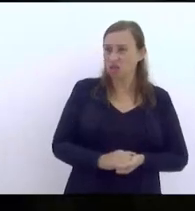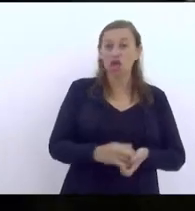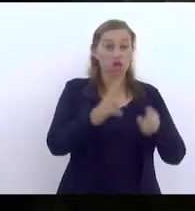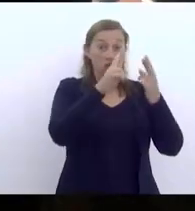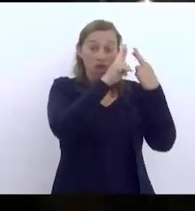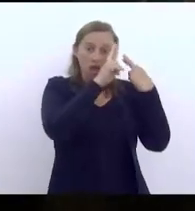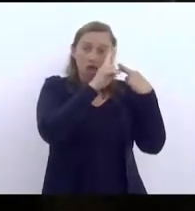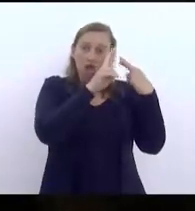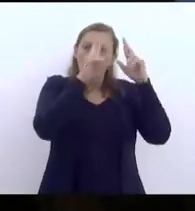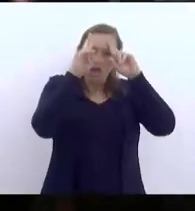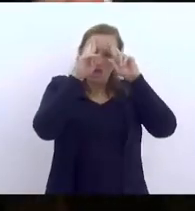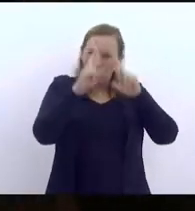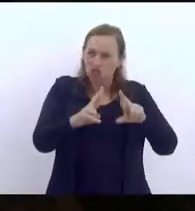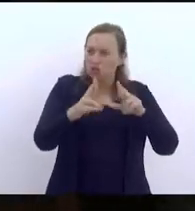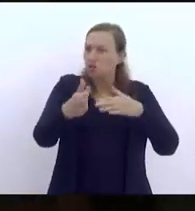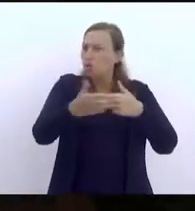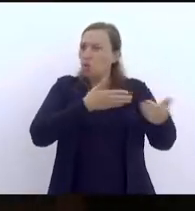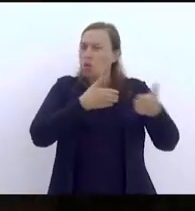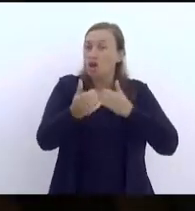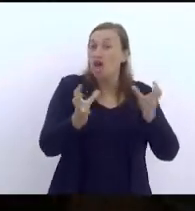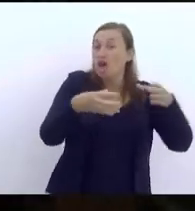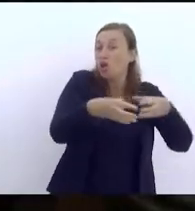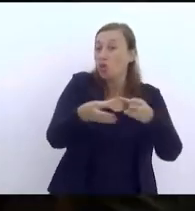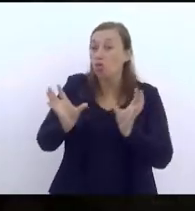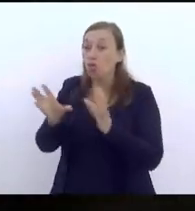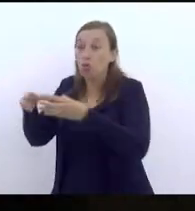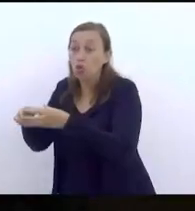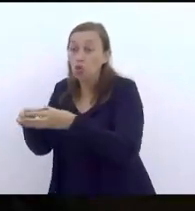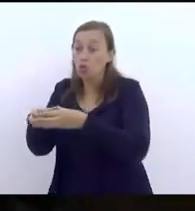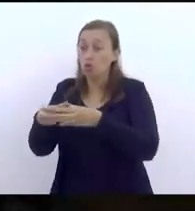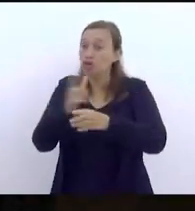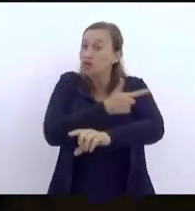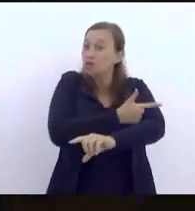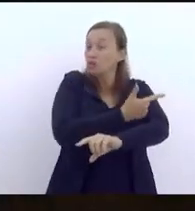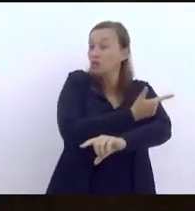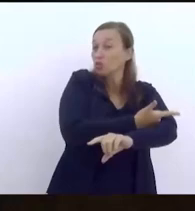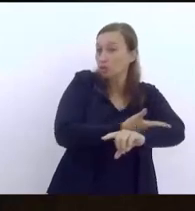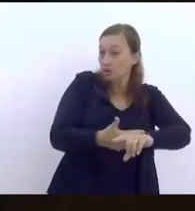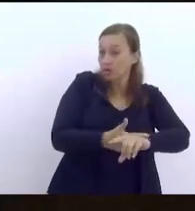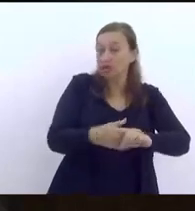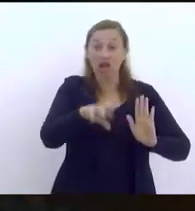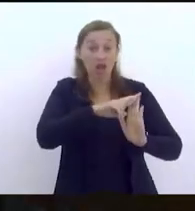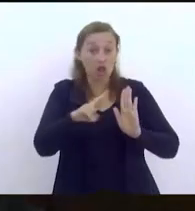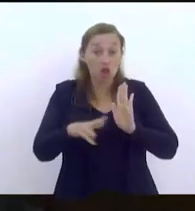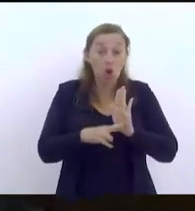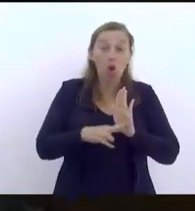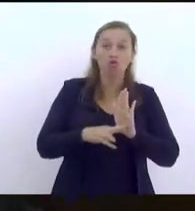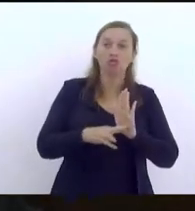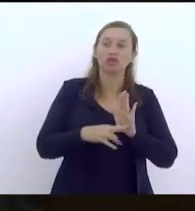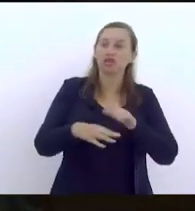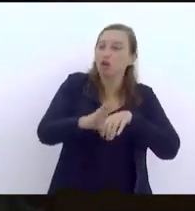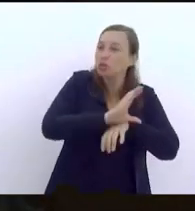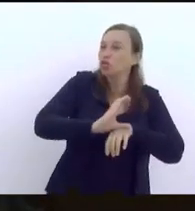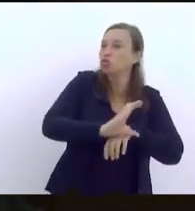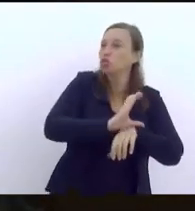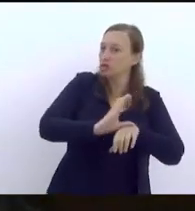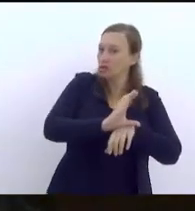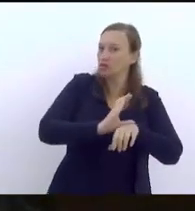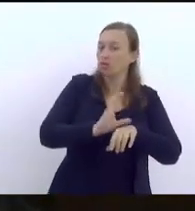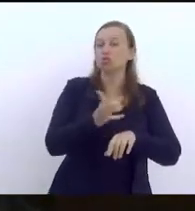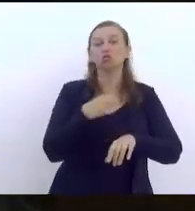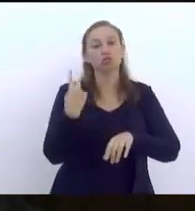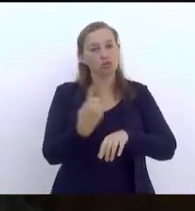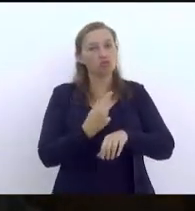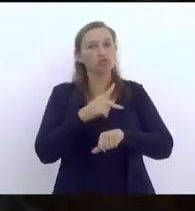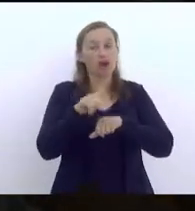respeito toda e qualquer classe, tá, que se comporta dentro da norma constitucional e infraconstitucional vigente no nosso